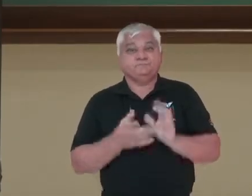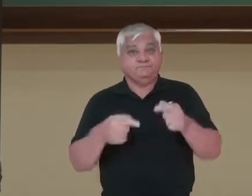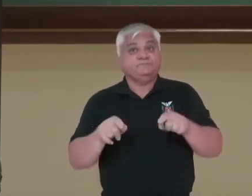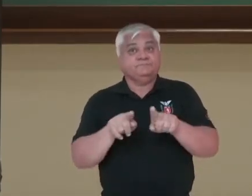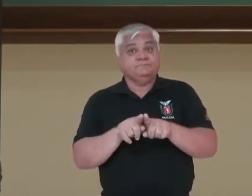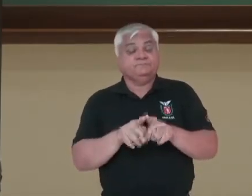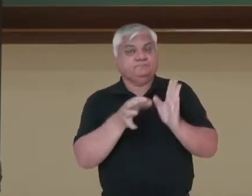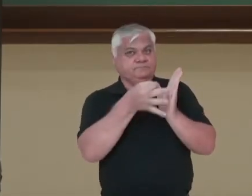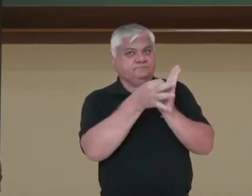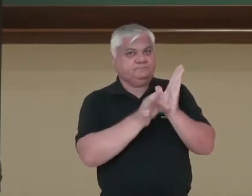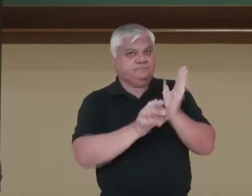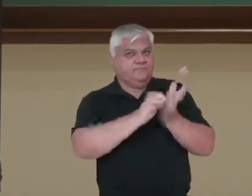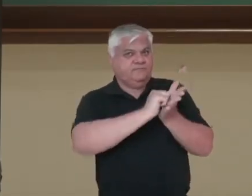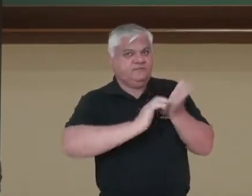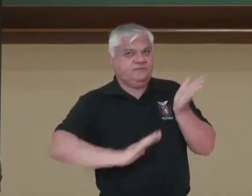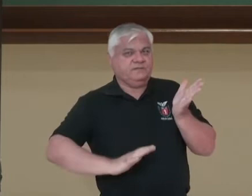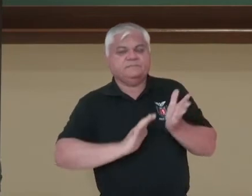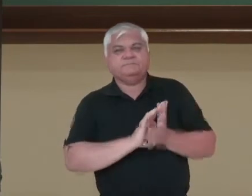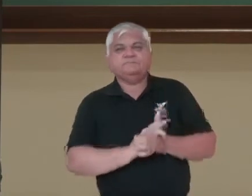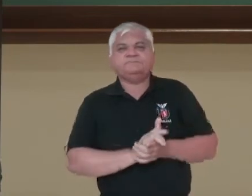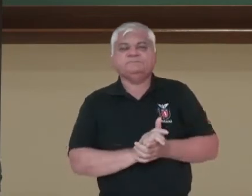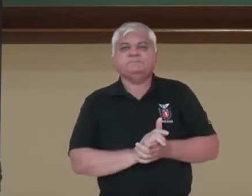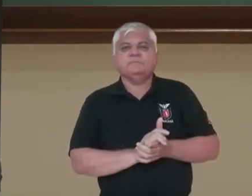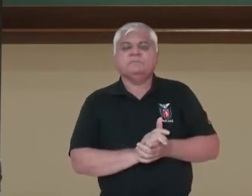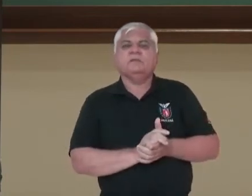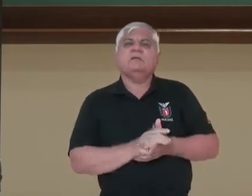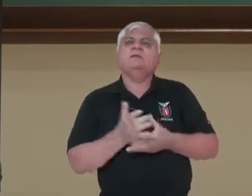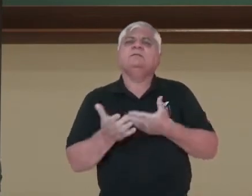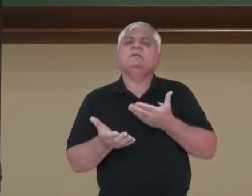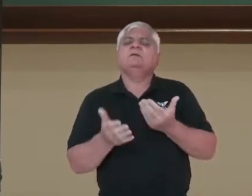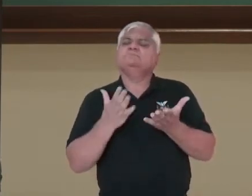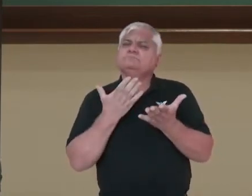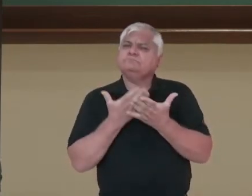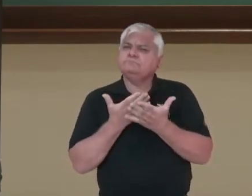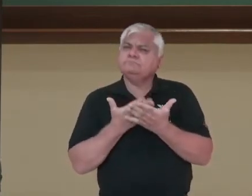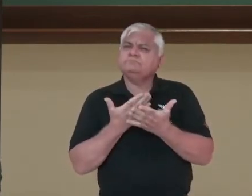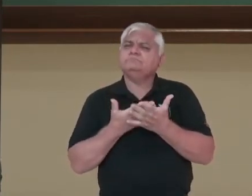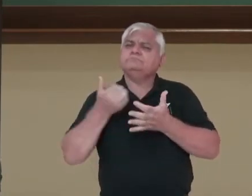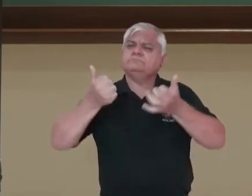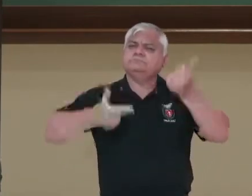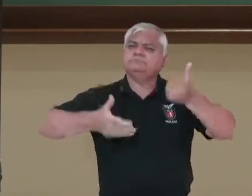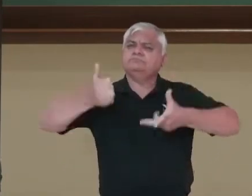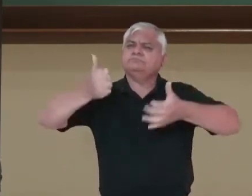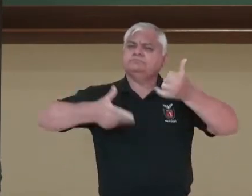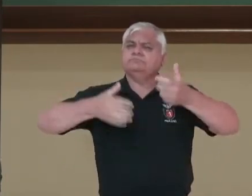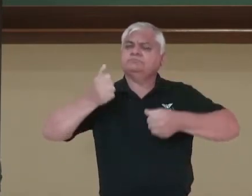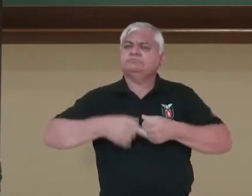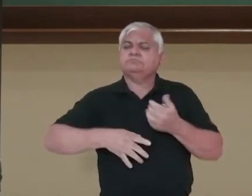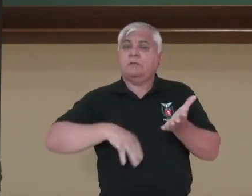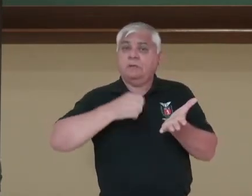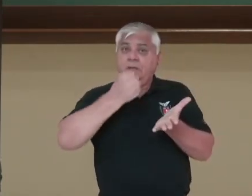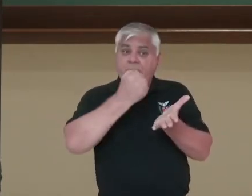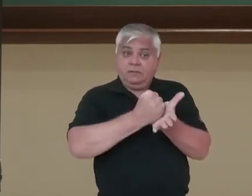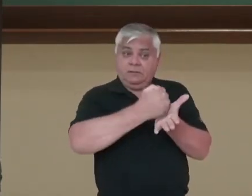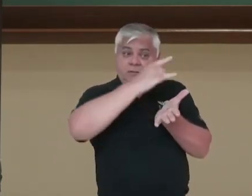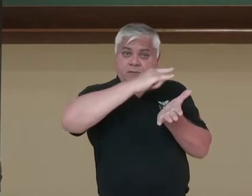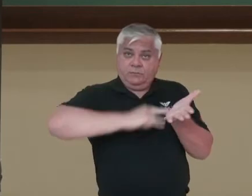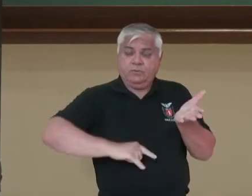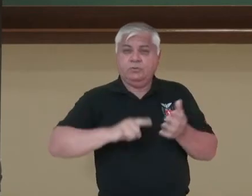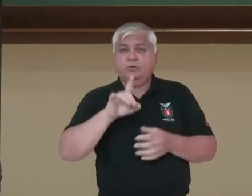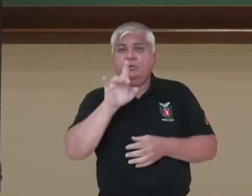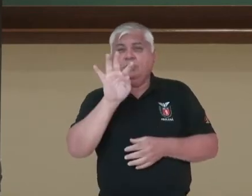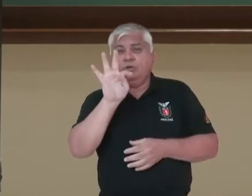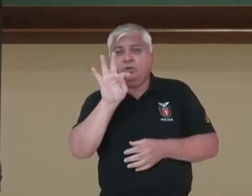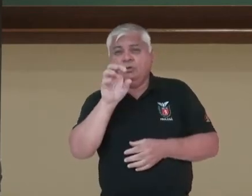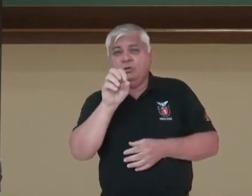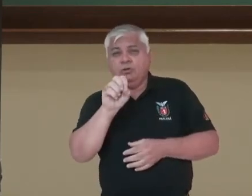Voltamos para a correção da atividade. Então, a partir do que nós estudamos, o que foi o Tratado de Tordesilhas e o que ele